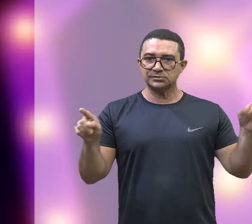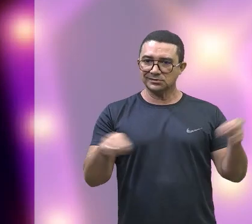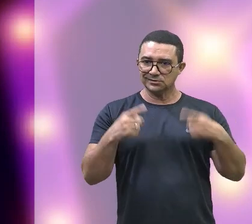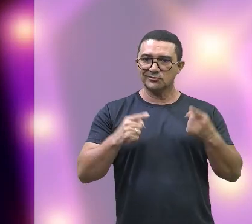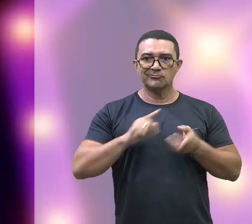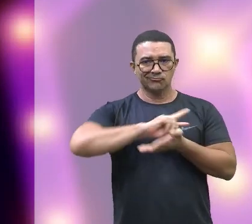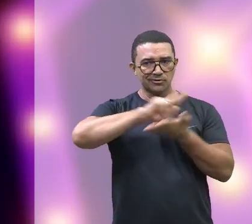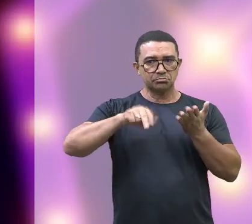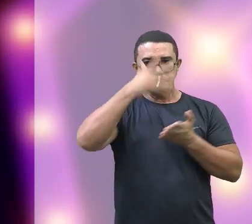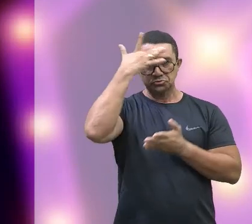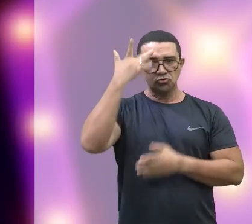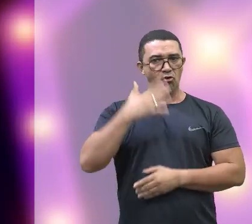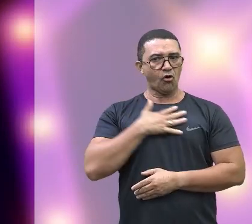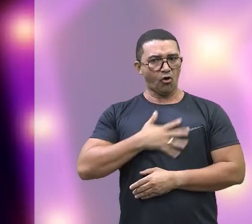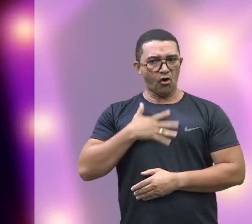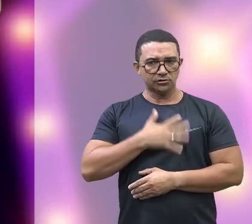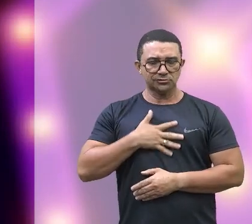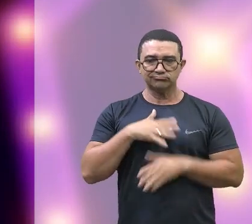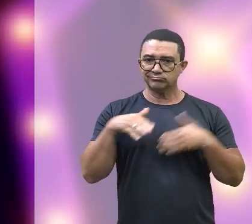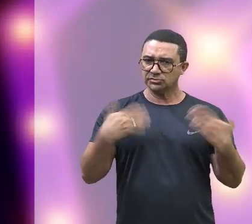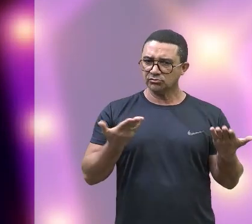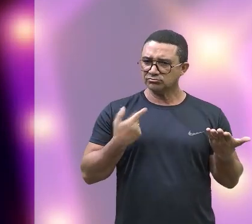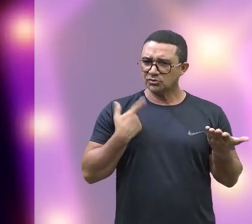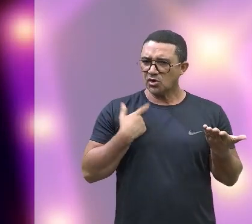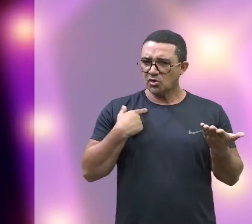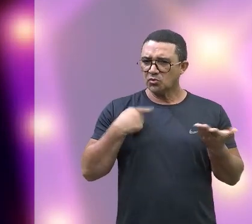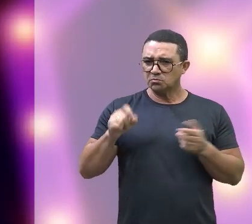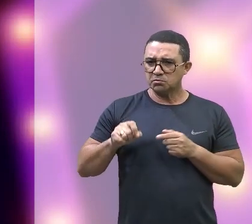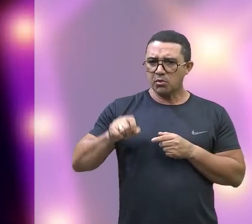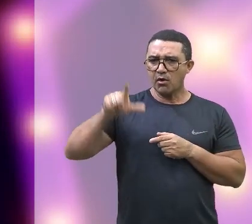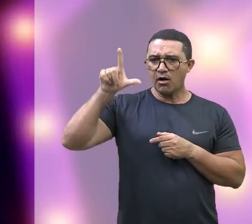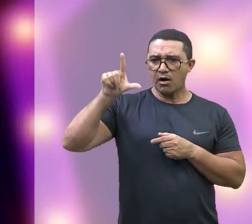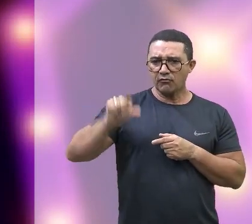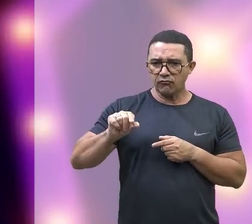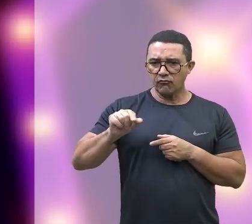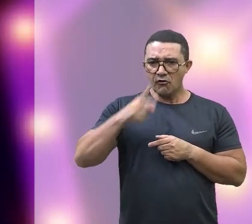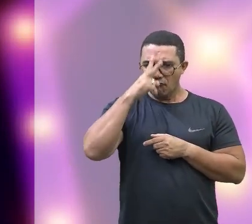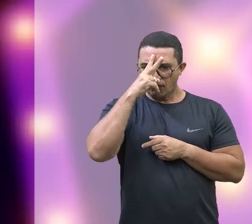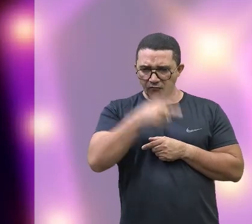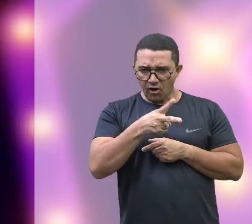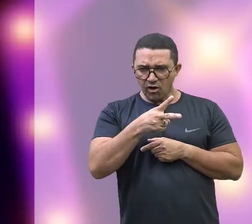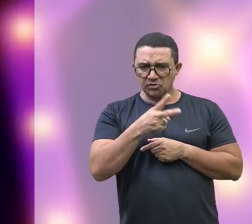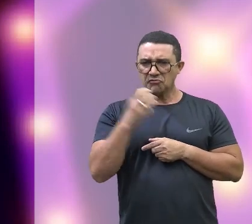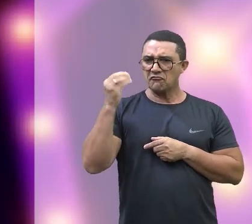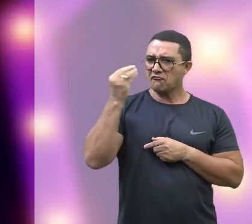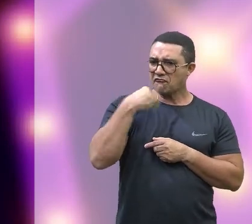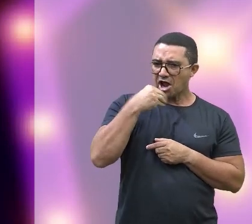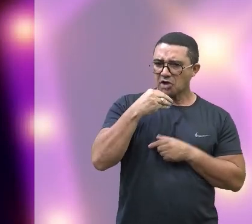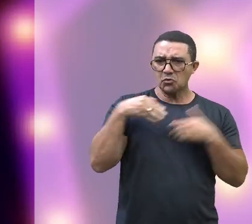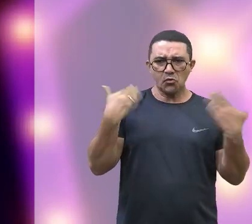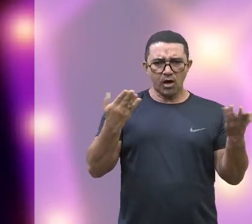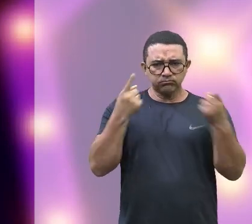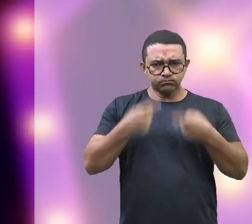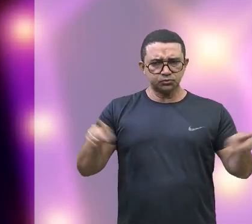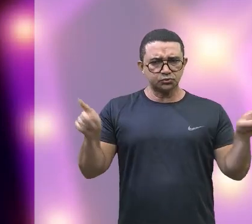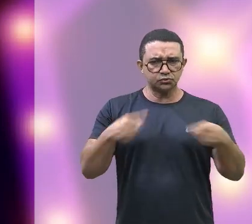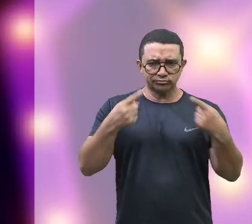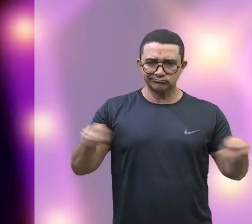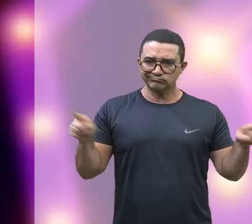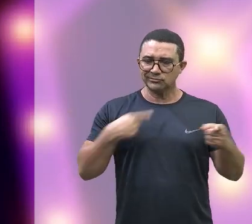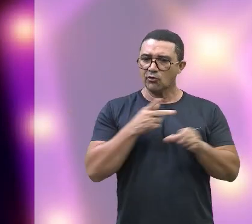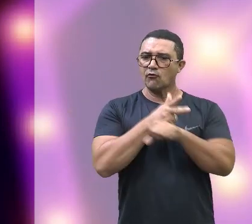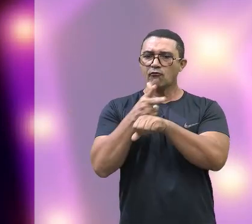do brasileiro. E aí, qual a altura que está tudo isso, né? Realmente esse vídeo aí foi altamente comprometedor,